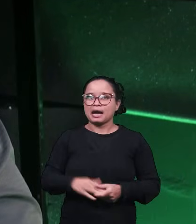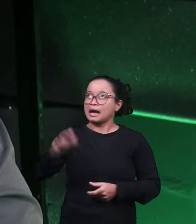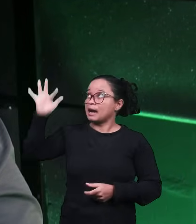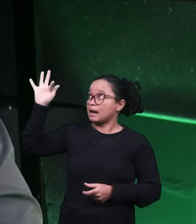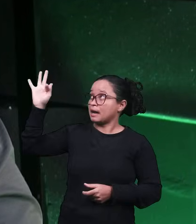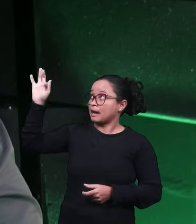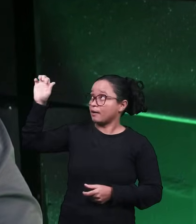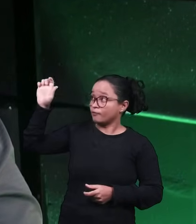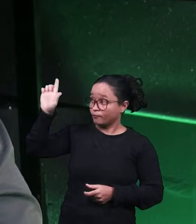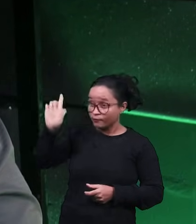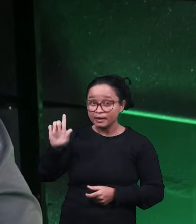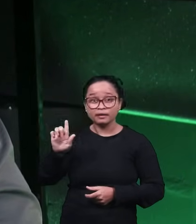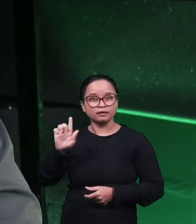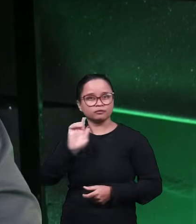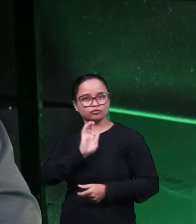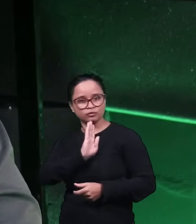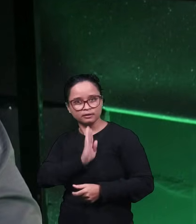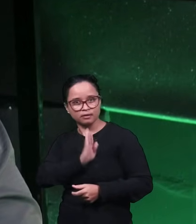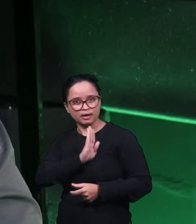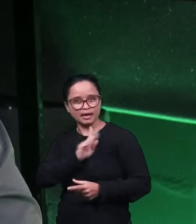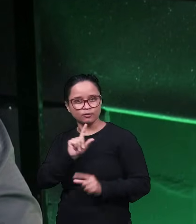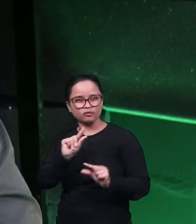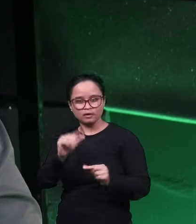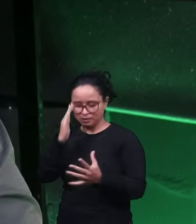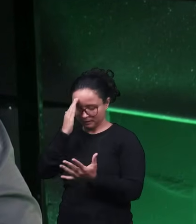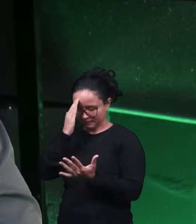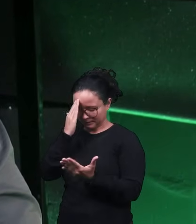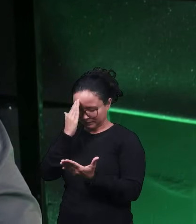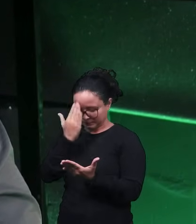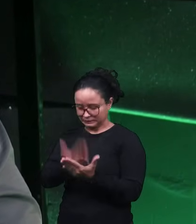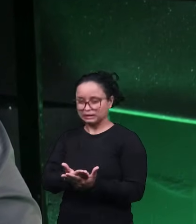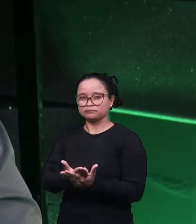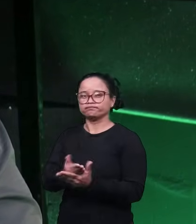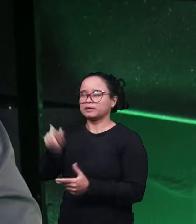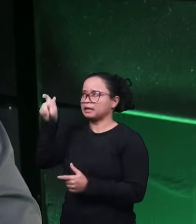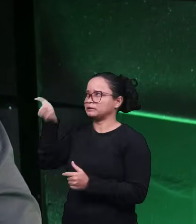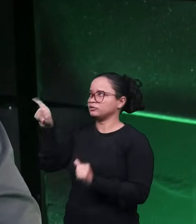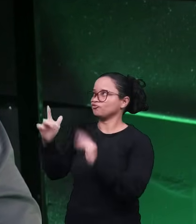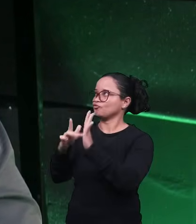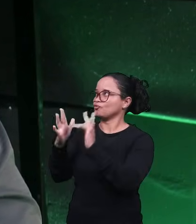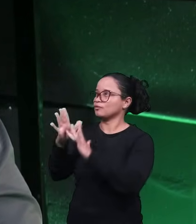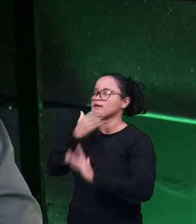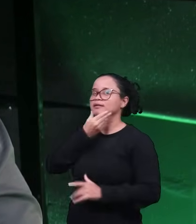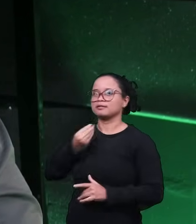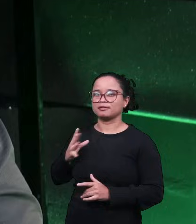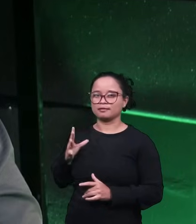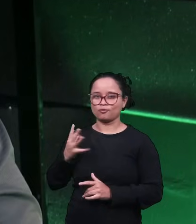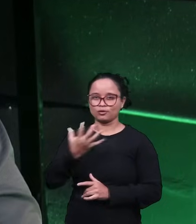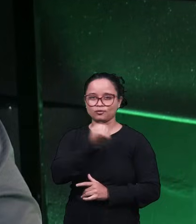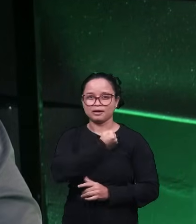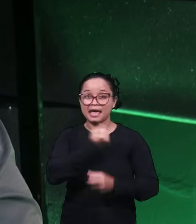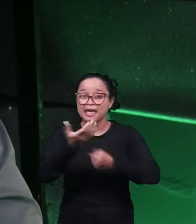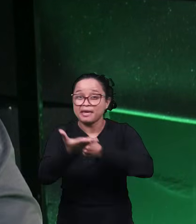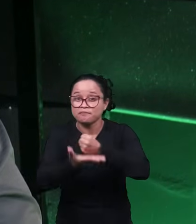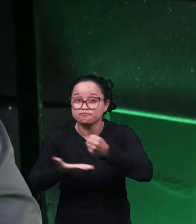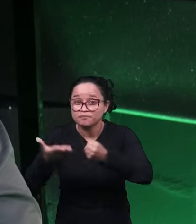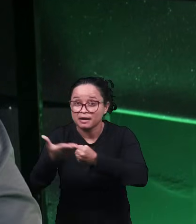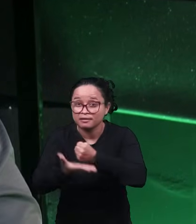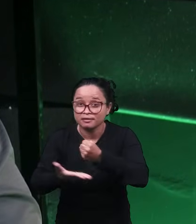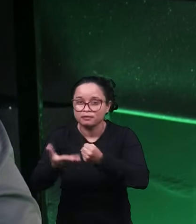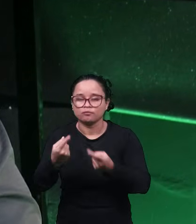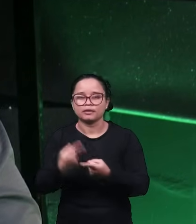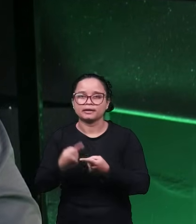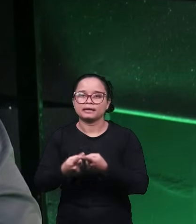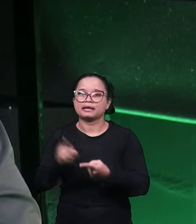dar uma confiança na pessoa de Jesus como nosso Salvador. Sim. É fundamento porque é ela que